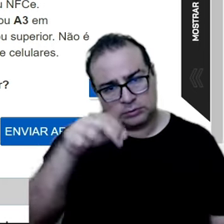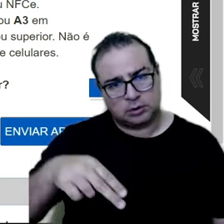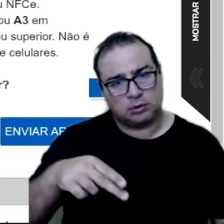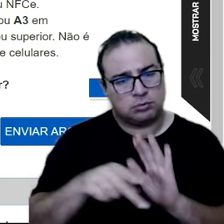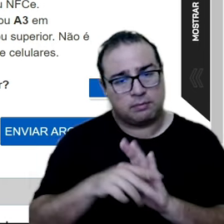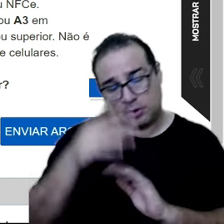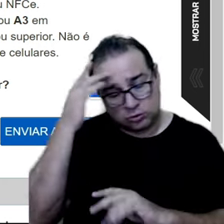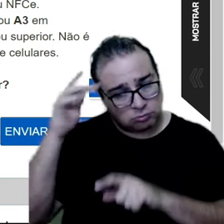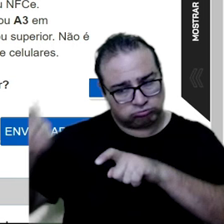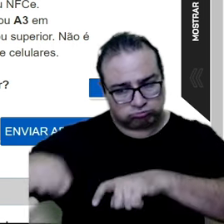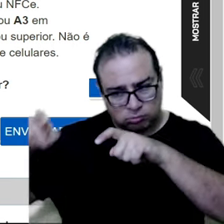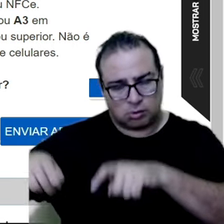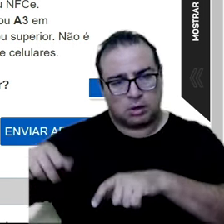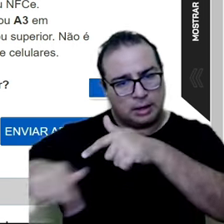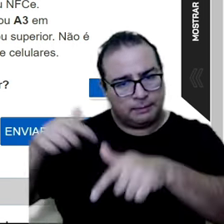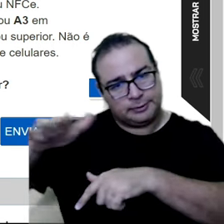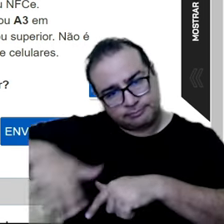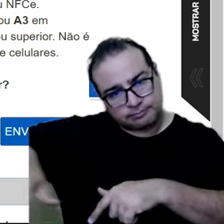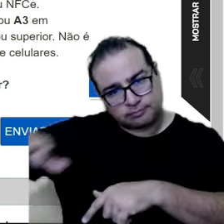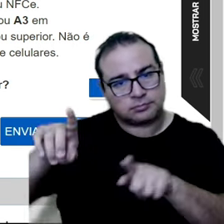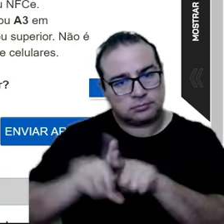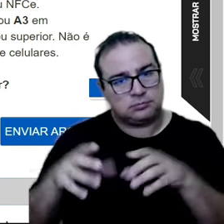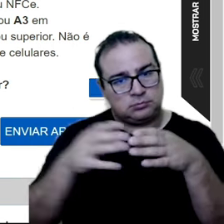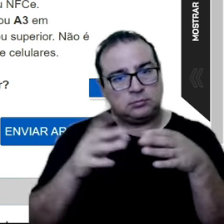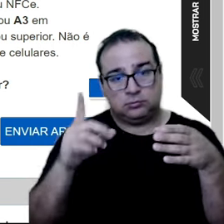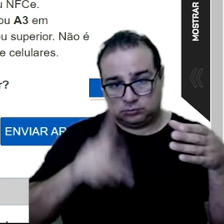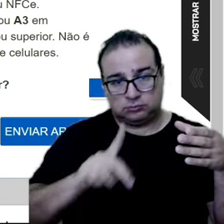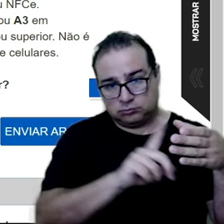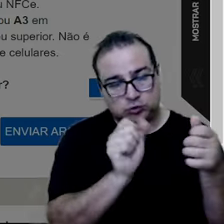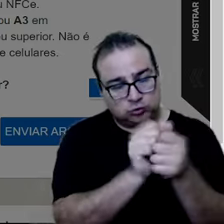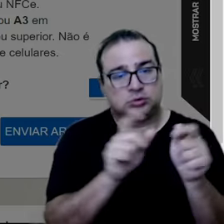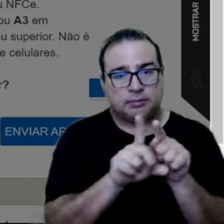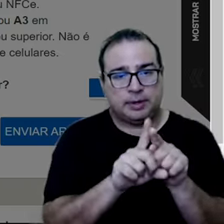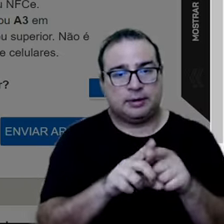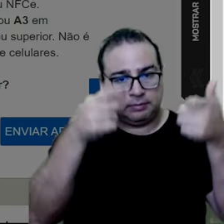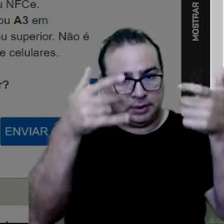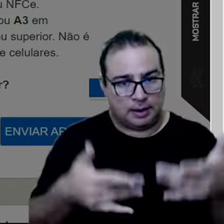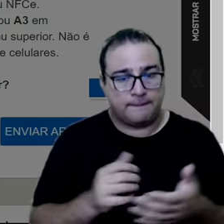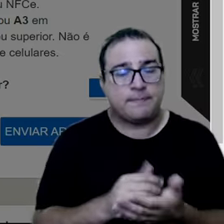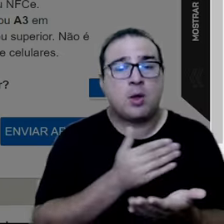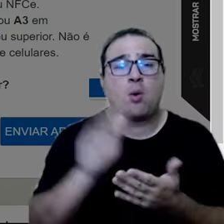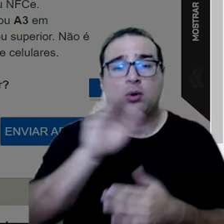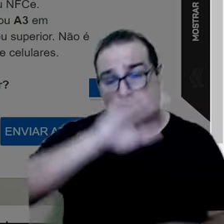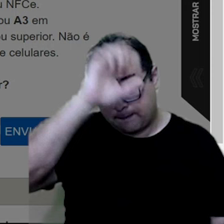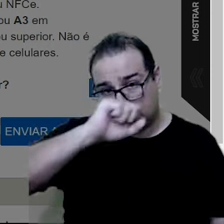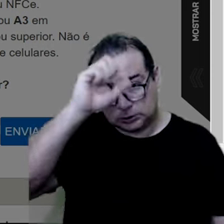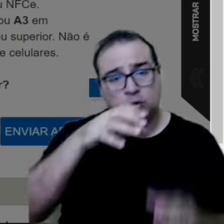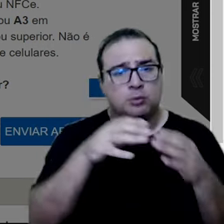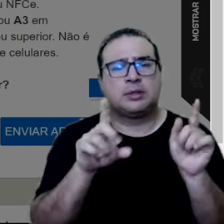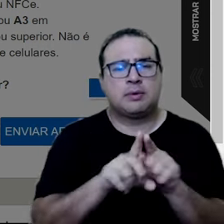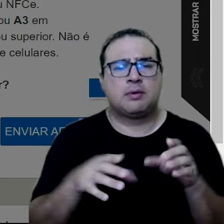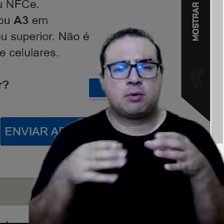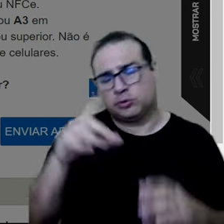até o produtor rural também já vai est englobado nessa próxima situação tá então daí vem um outro aprendizado com os